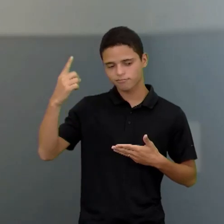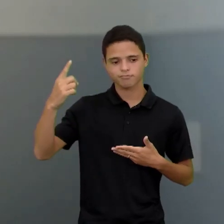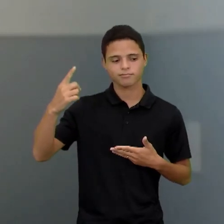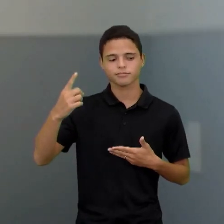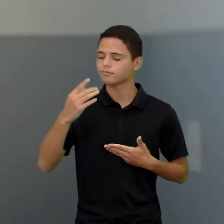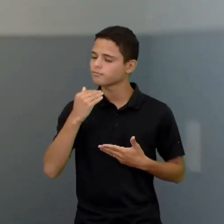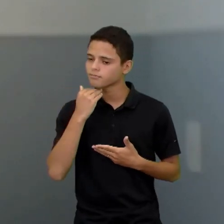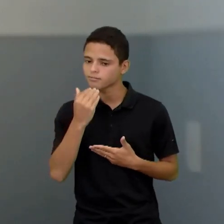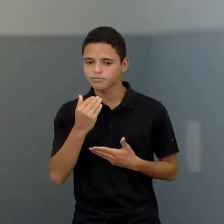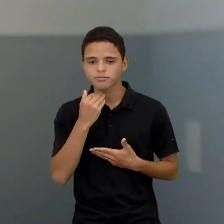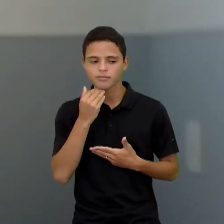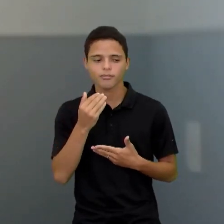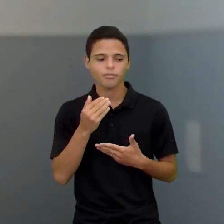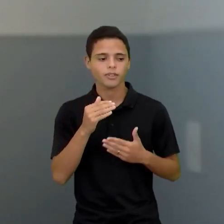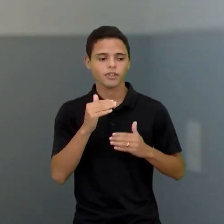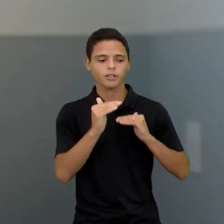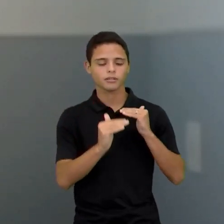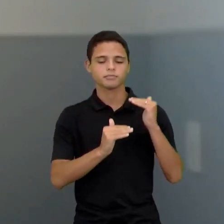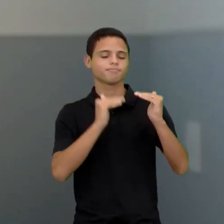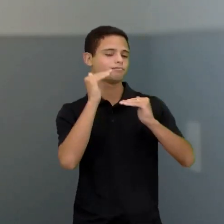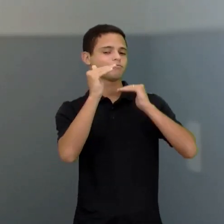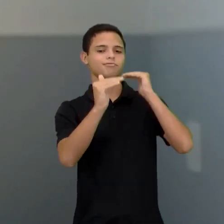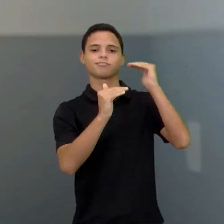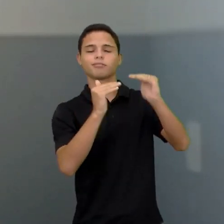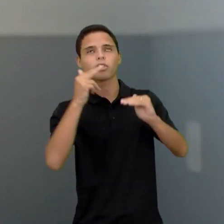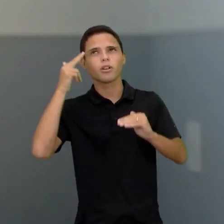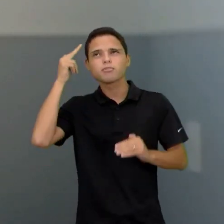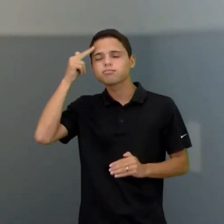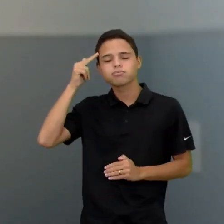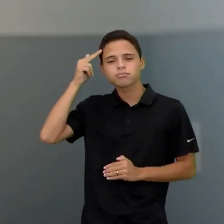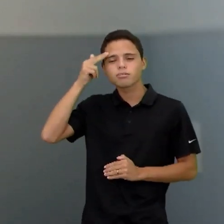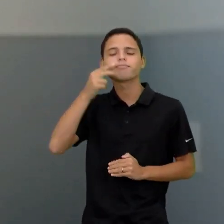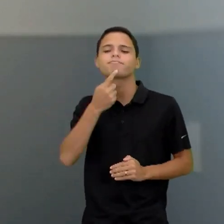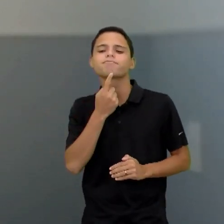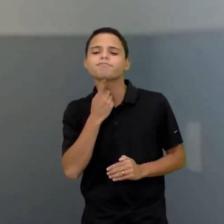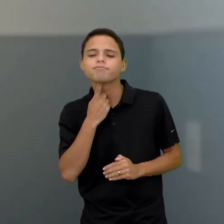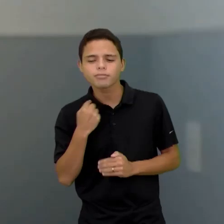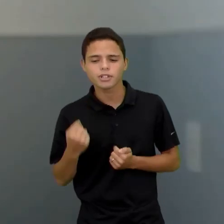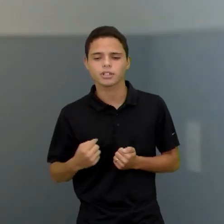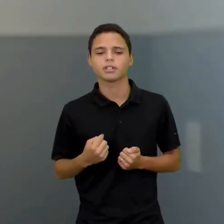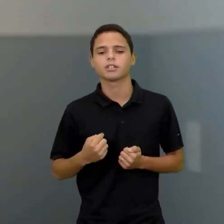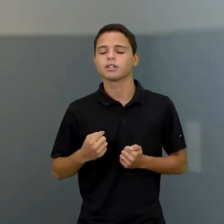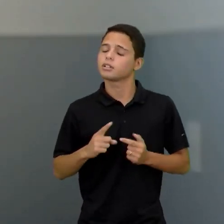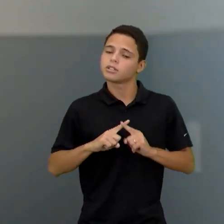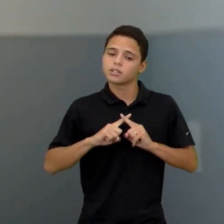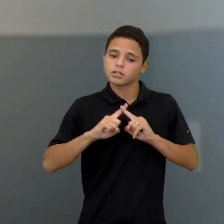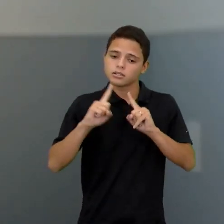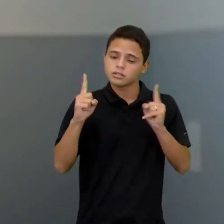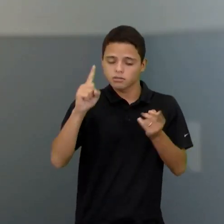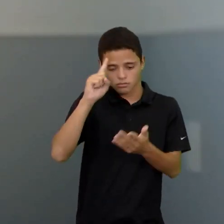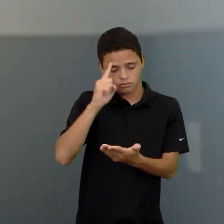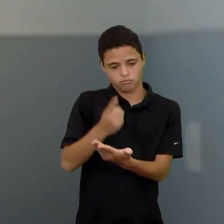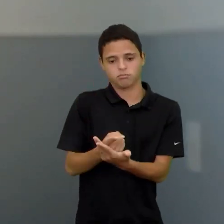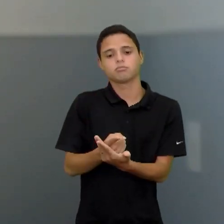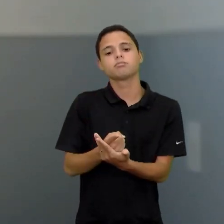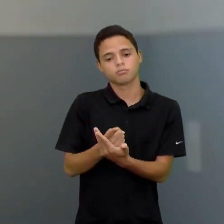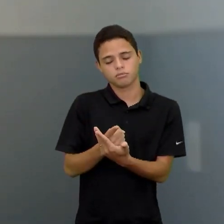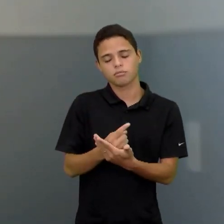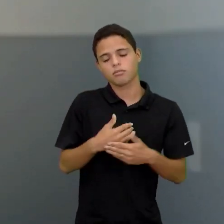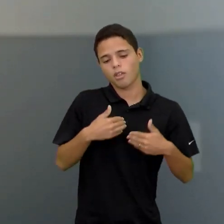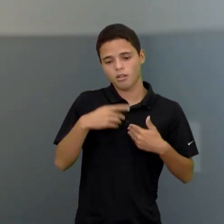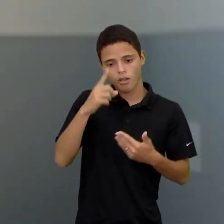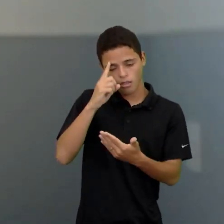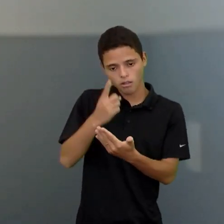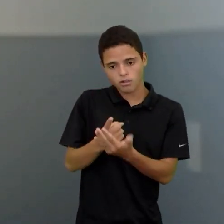desenvolver algum dos nossos sonhos, dos nossos planos. mas uma decisão que eu tomei importante naquele